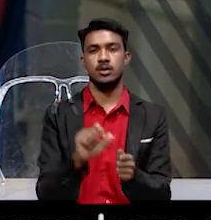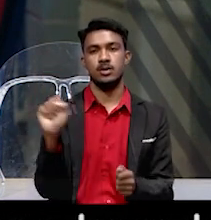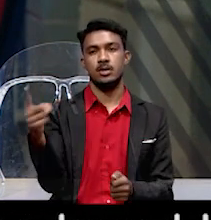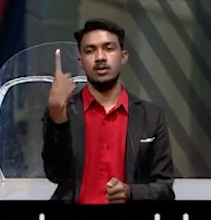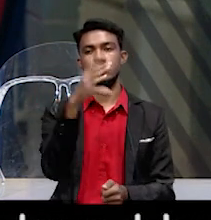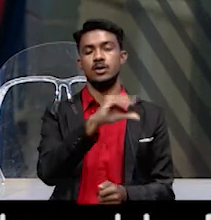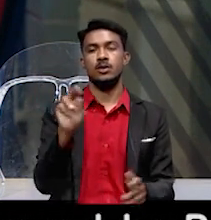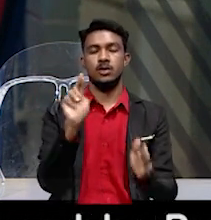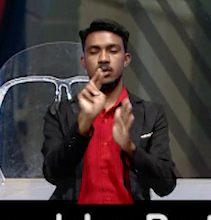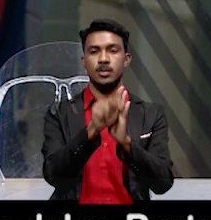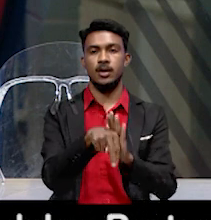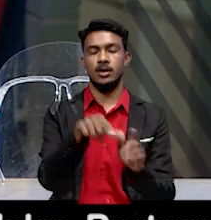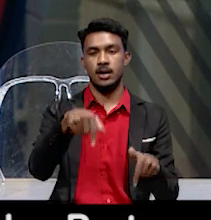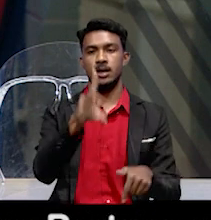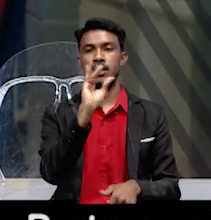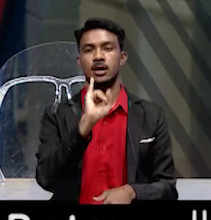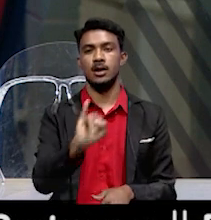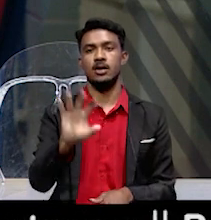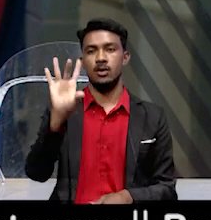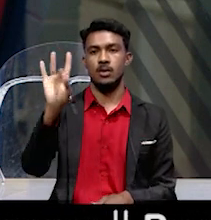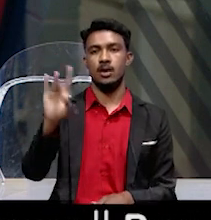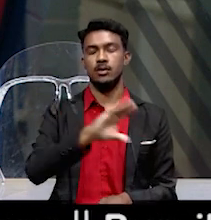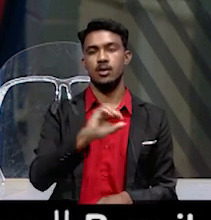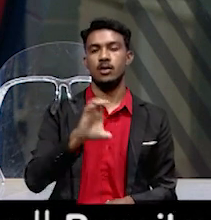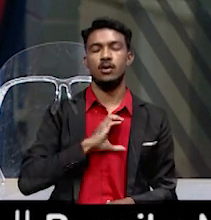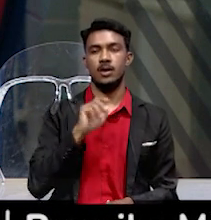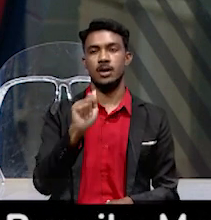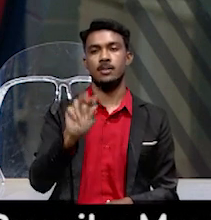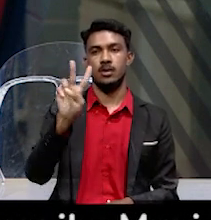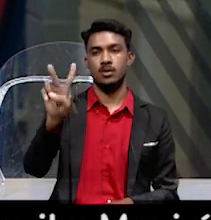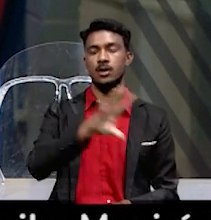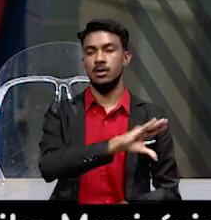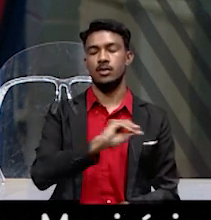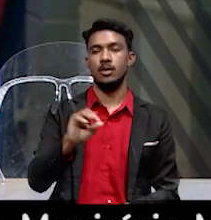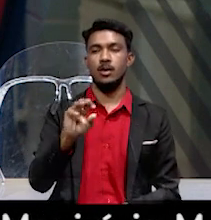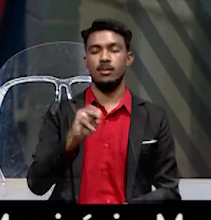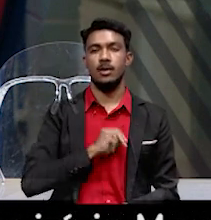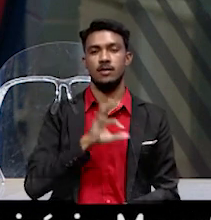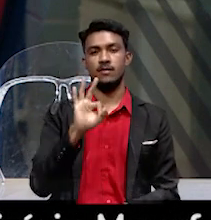ne ia dili naing walu, kova lima naing rua, no manufahi naing ida.